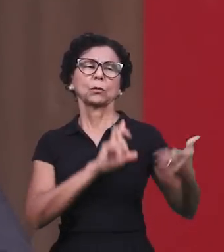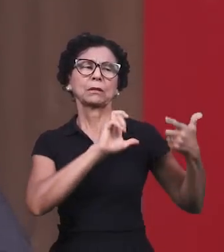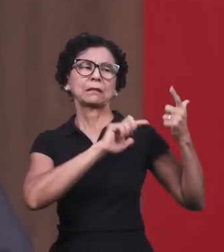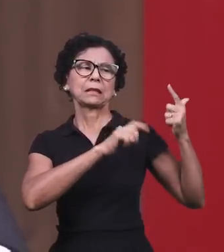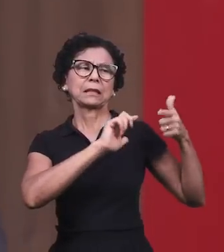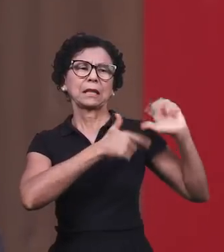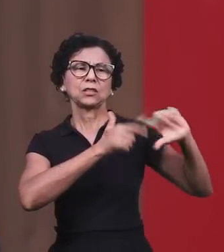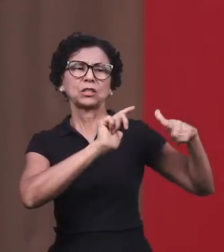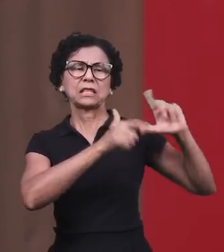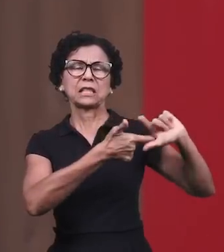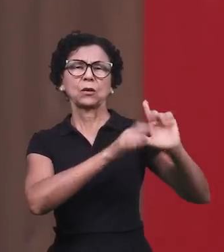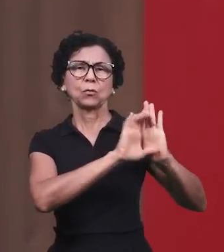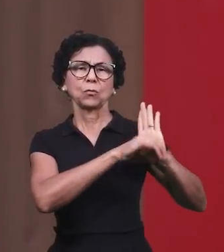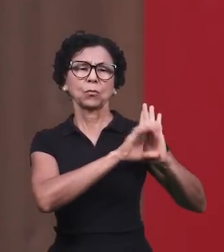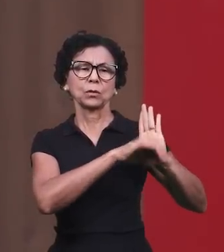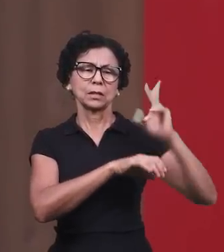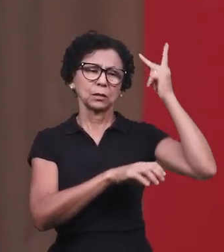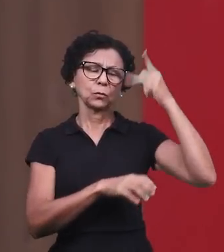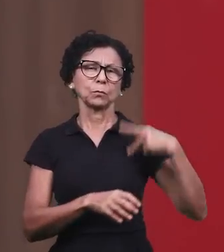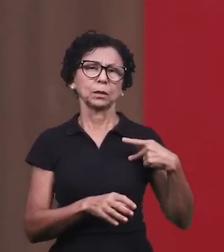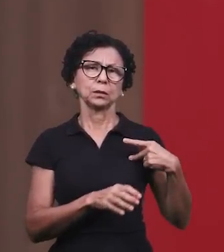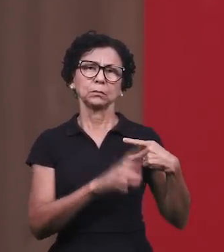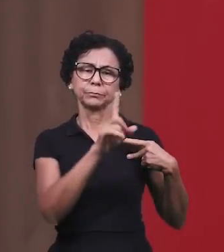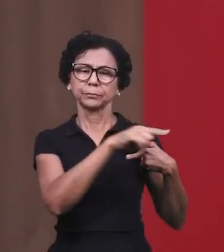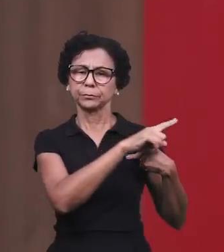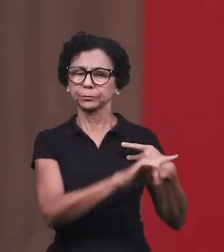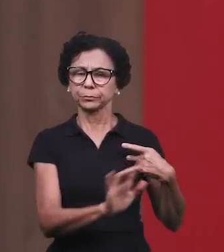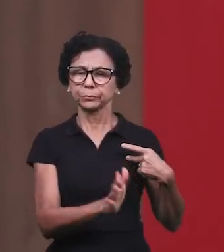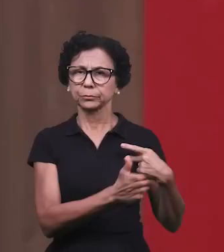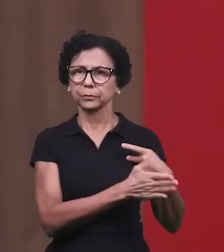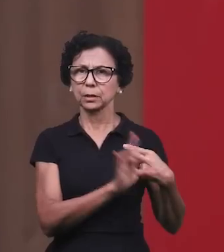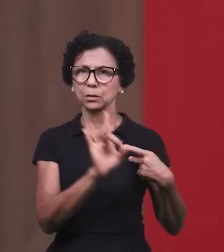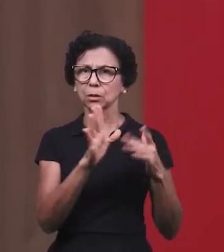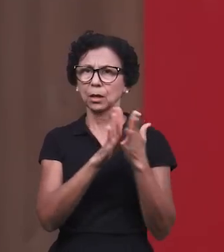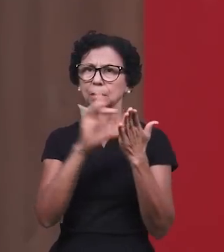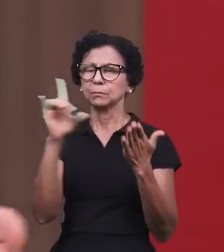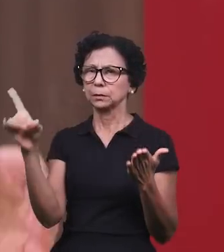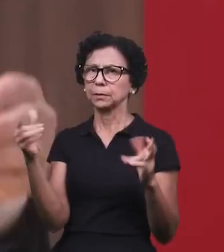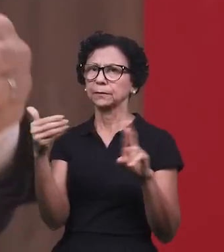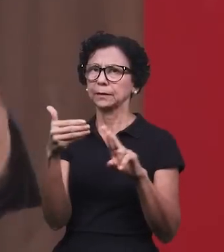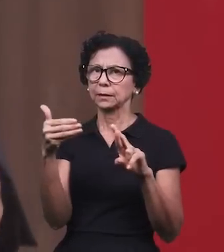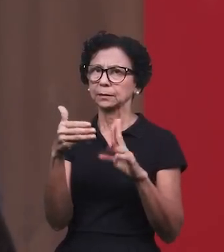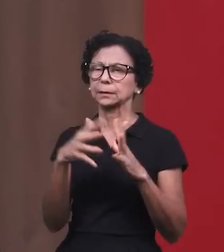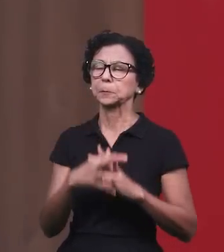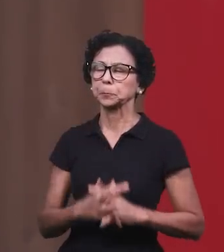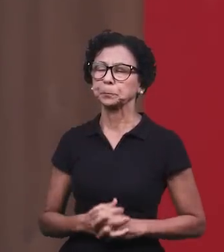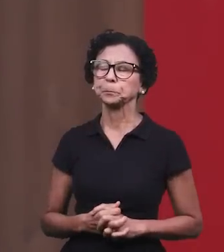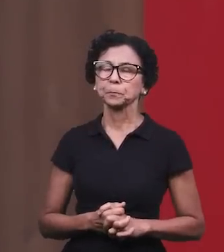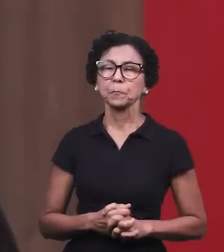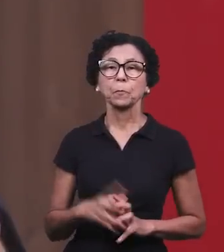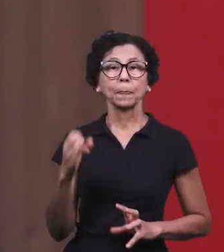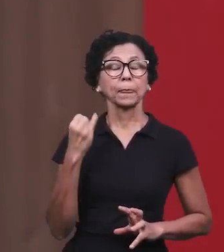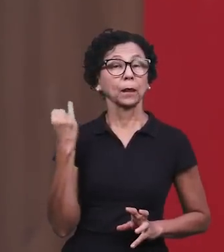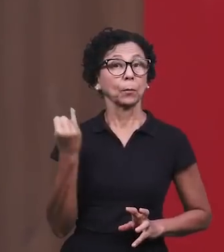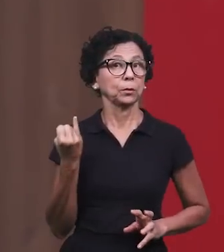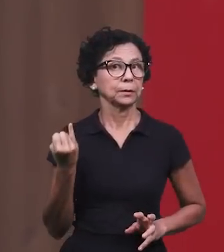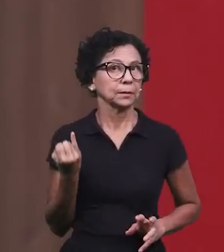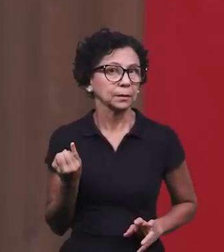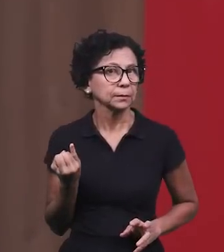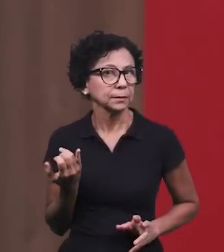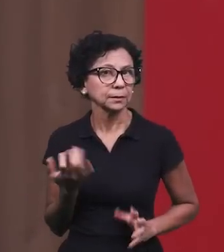tradição, aquilo que é conceito humano, mas estritamente a Bíblia, a palavra de Deus. Então, essa importância extraordinária